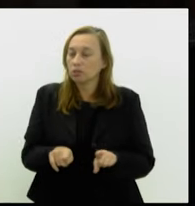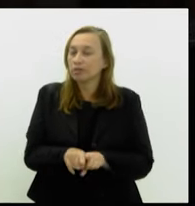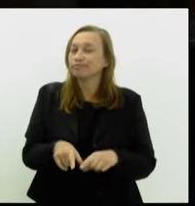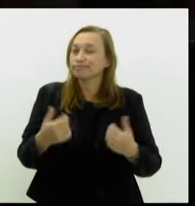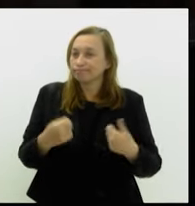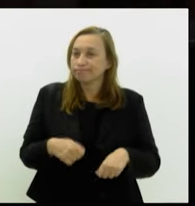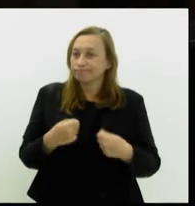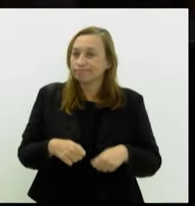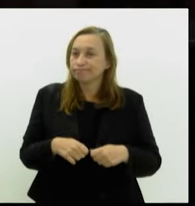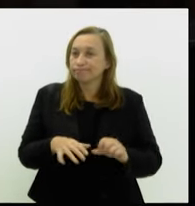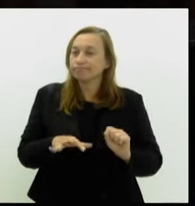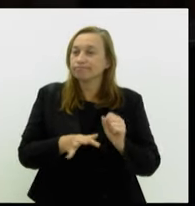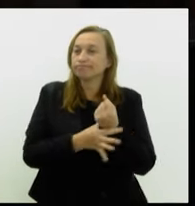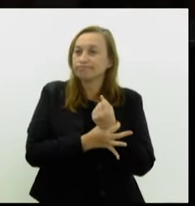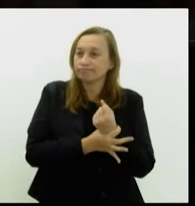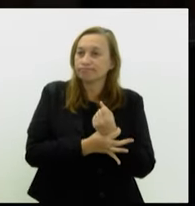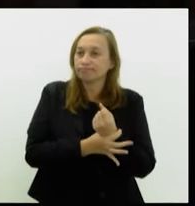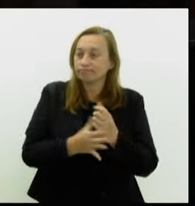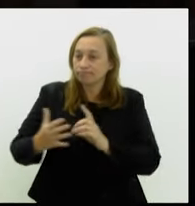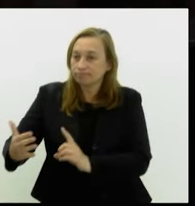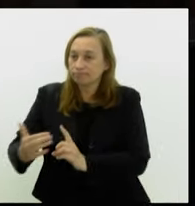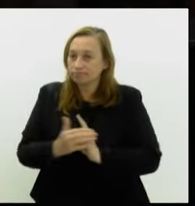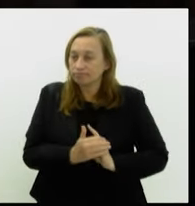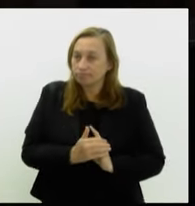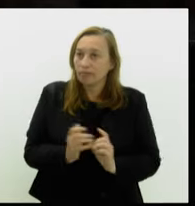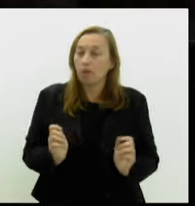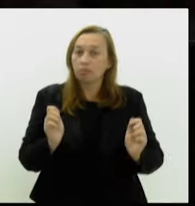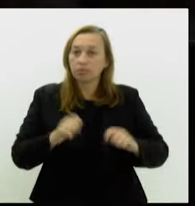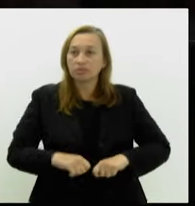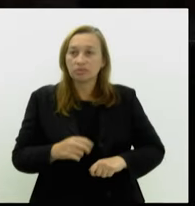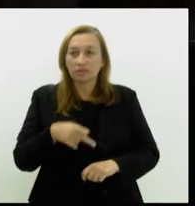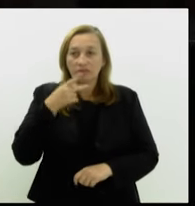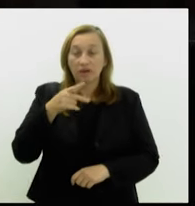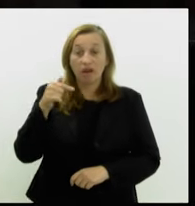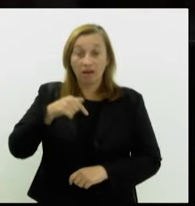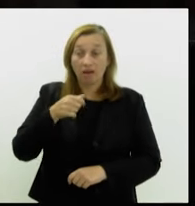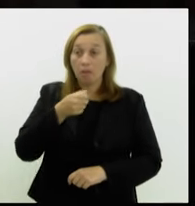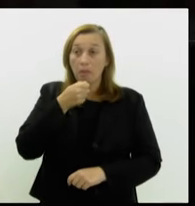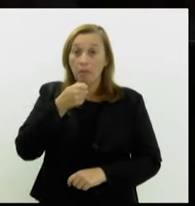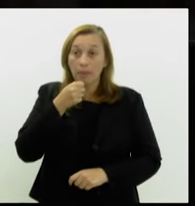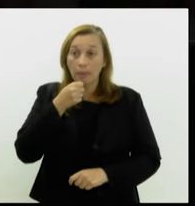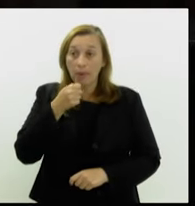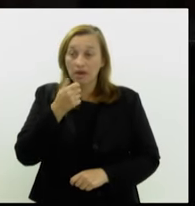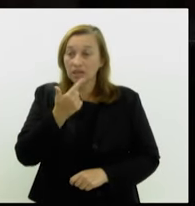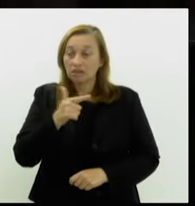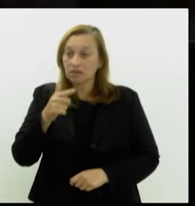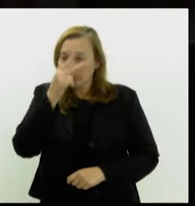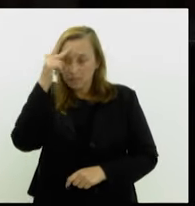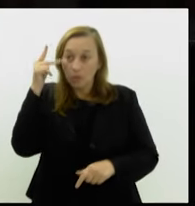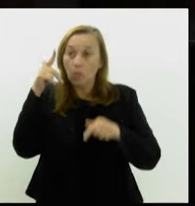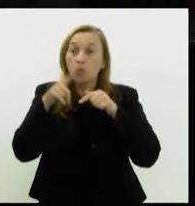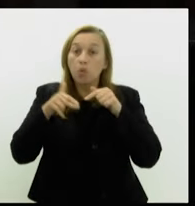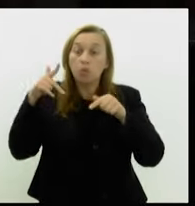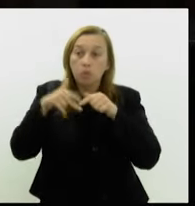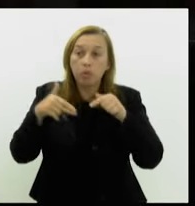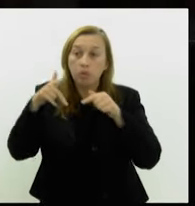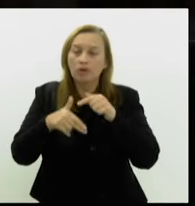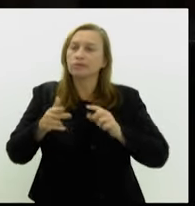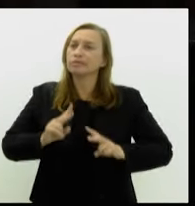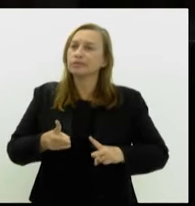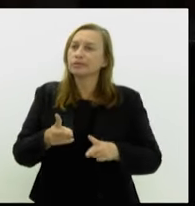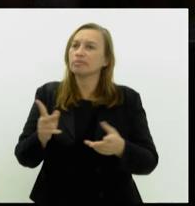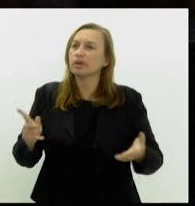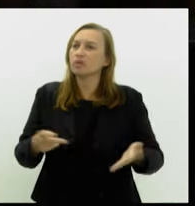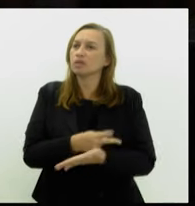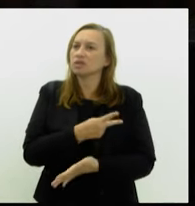precisamos garantir o acolhimento e a possibilidade da gente falar aqui nesse microfone e não ter gente tentando interromper, como sempre